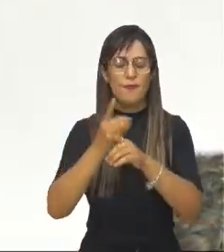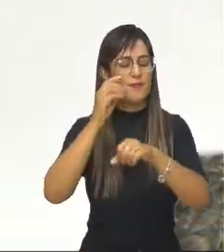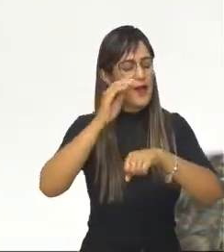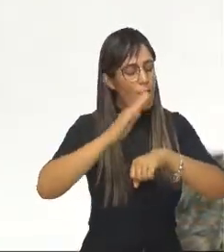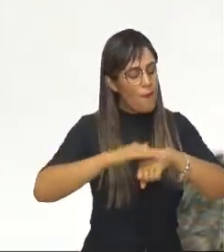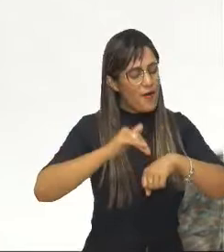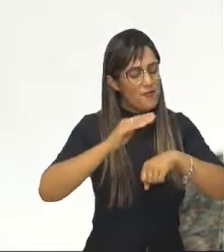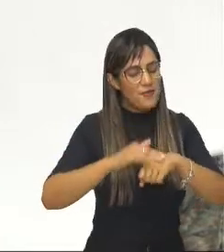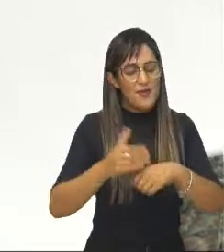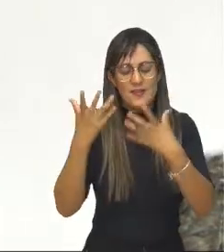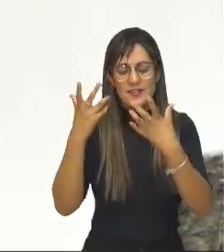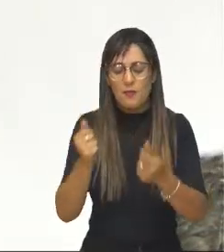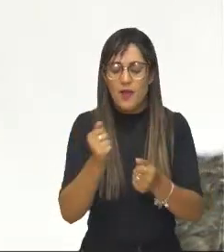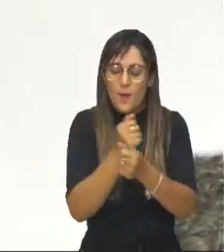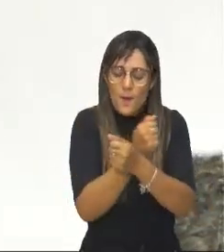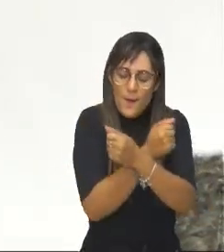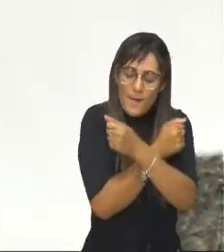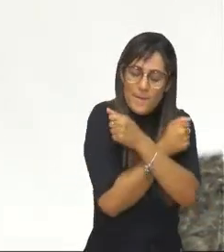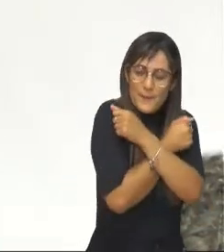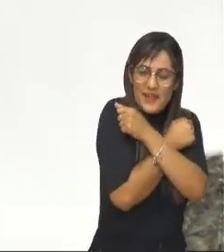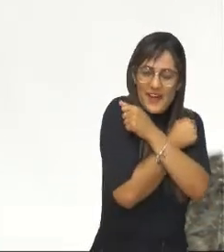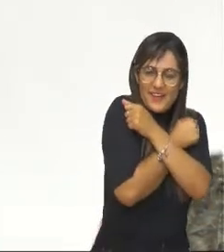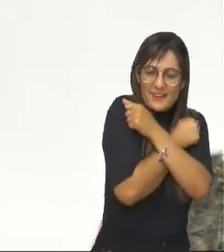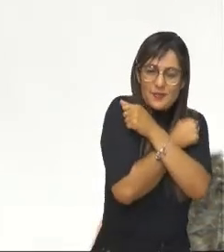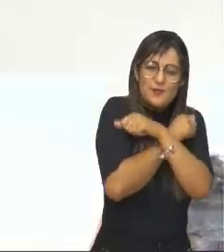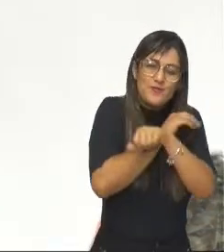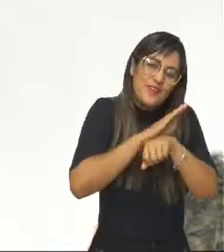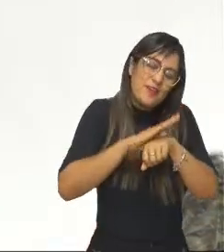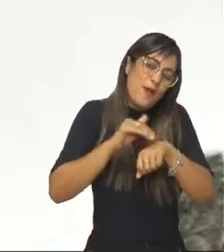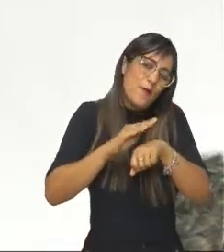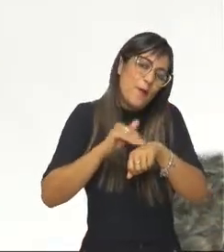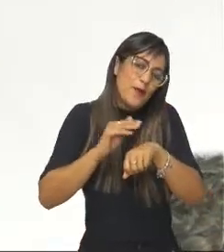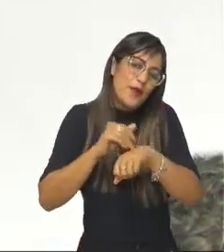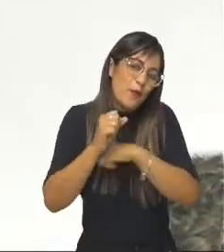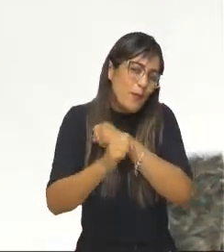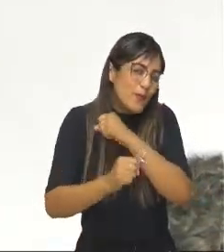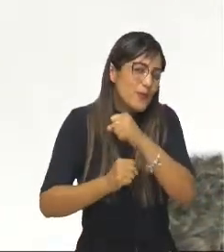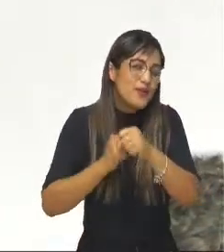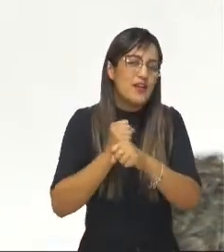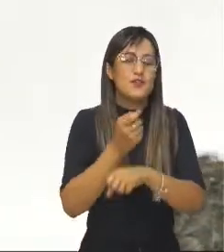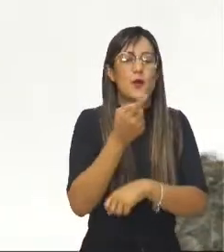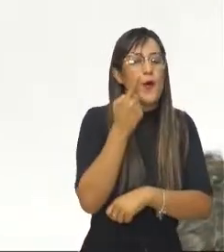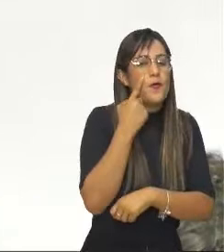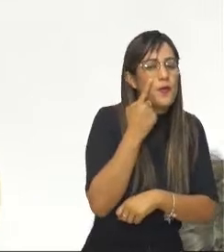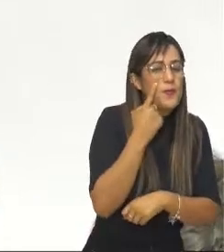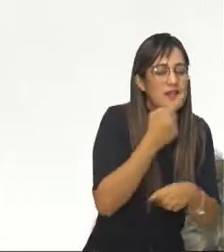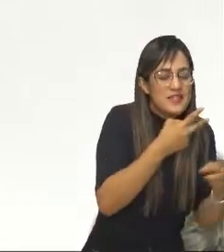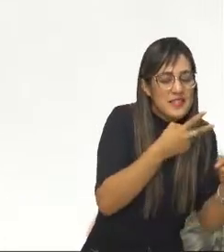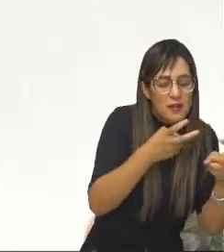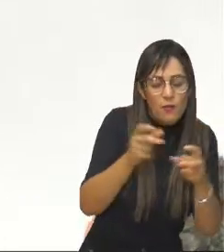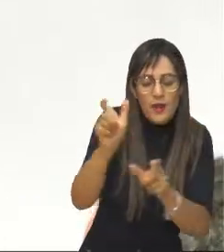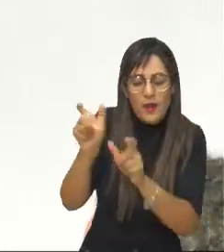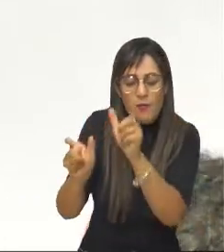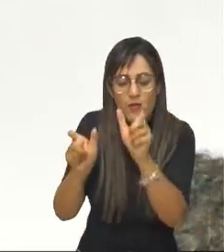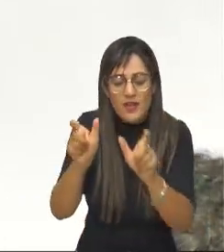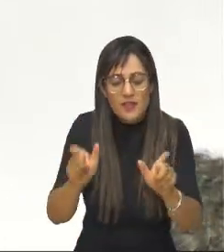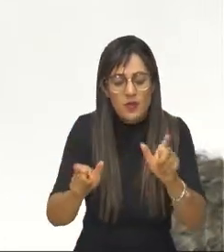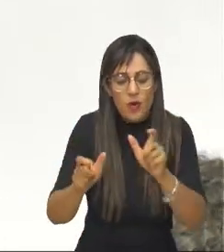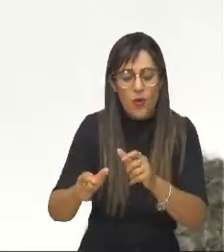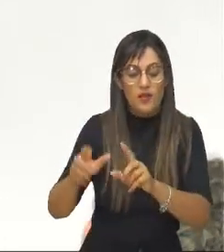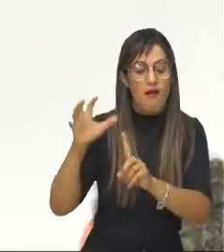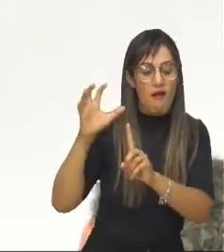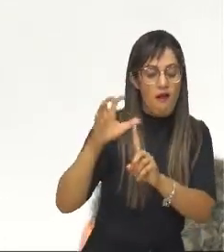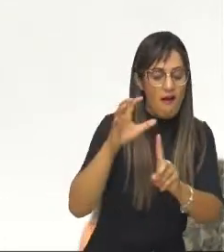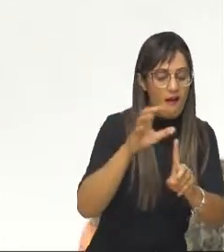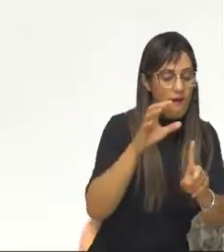um abraço que me abraçou por 1000 anos, que me acolheu por 1000 anos, foi ver pessoas gigantescas que influenciaram a minha vida e que, nos